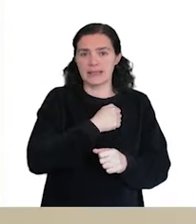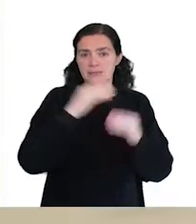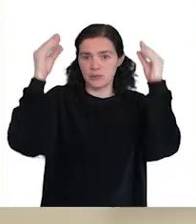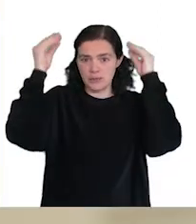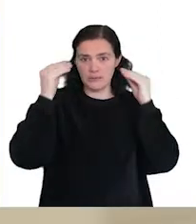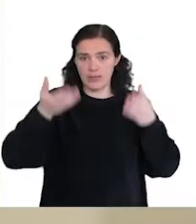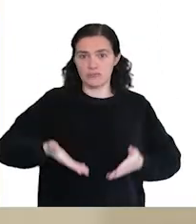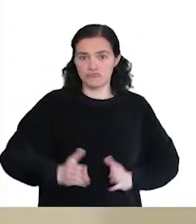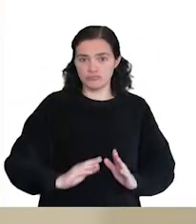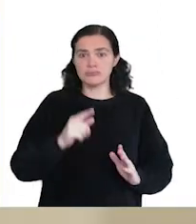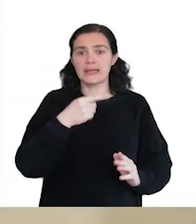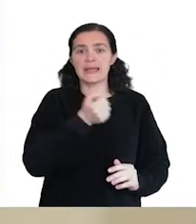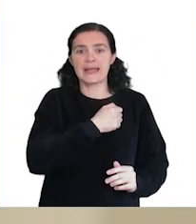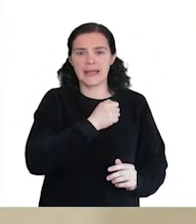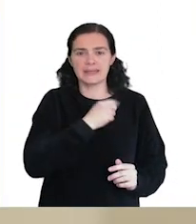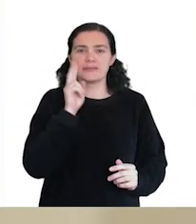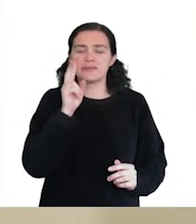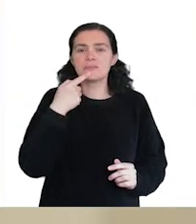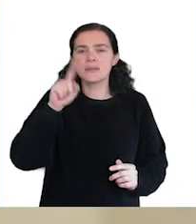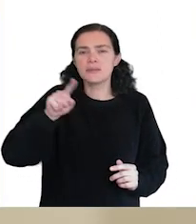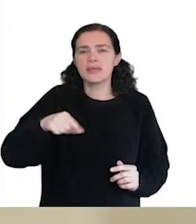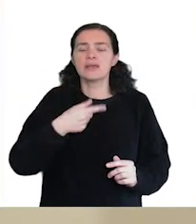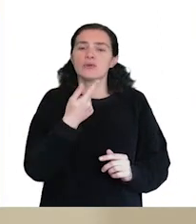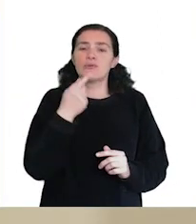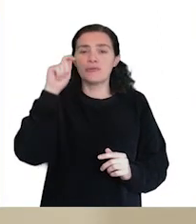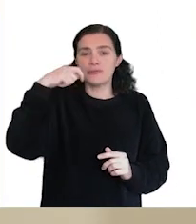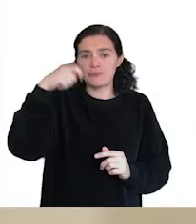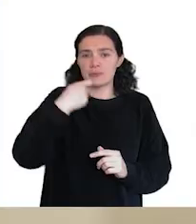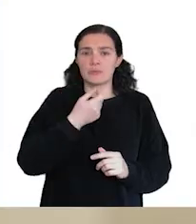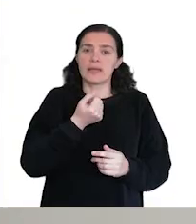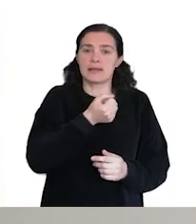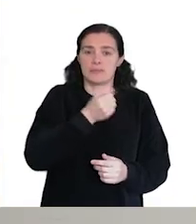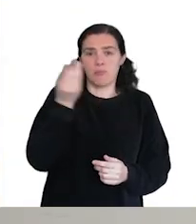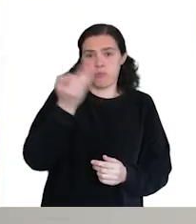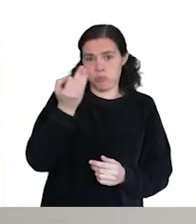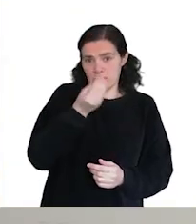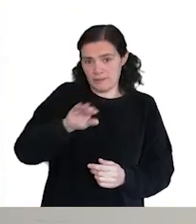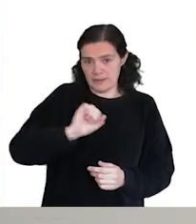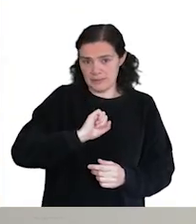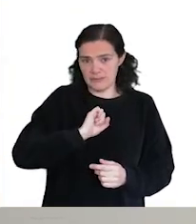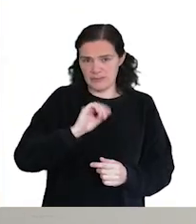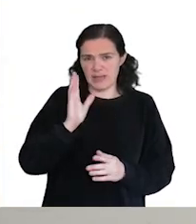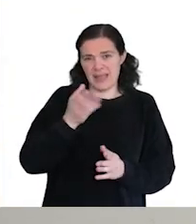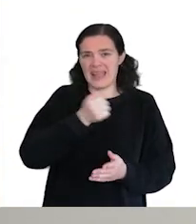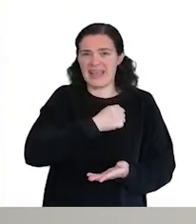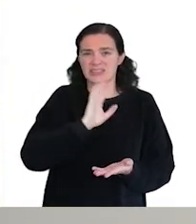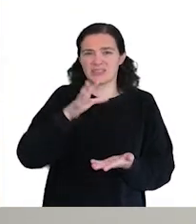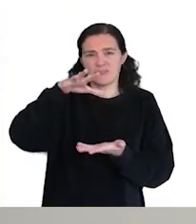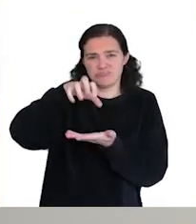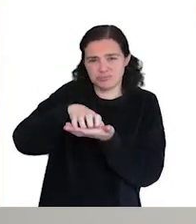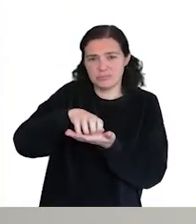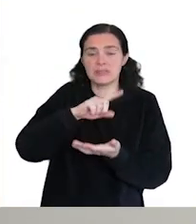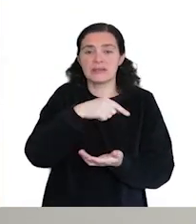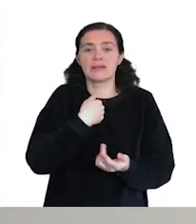uma casa que é revisitada no filme Porto da Minha Infância, já em ruínas. Ao mesmo tempo, uma fotografia